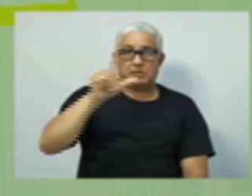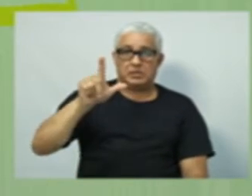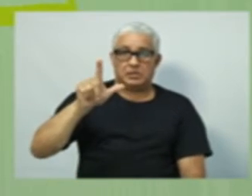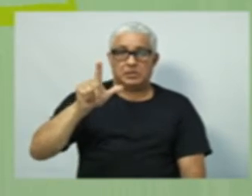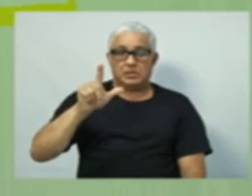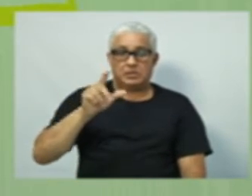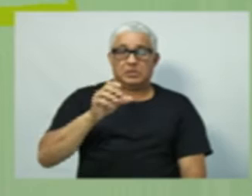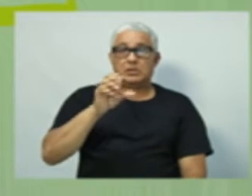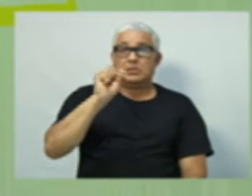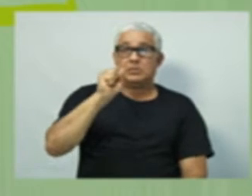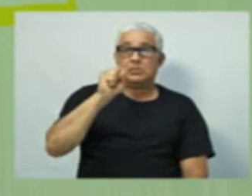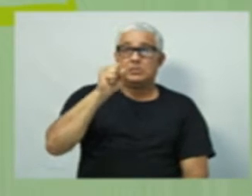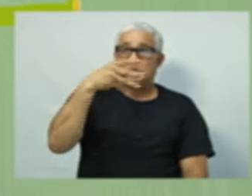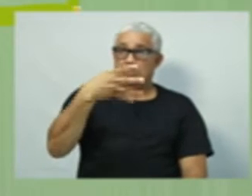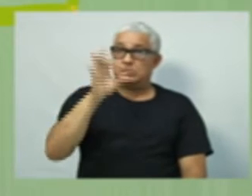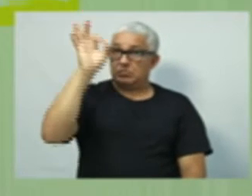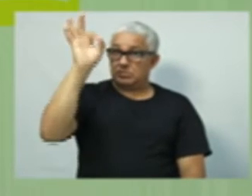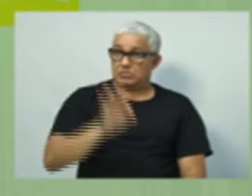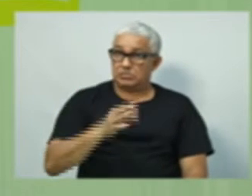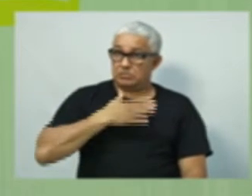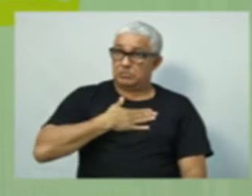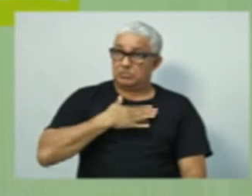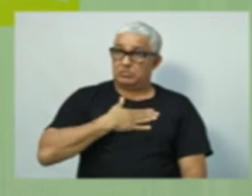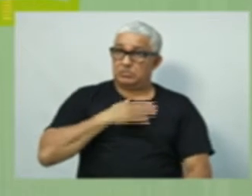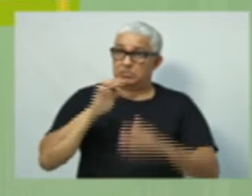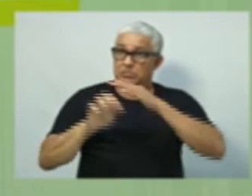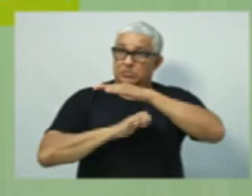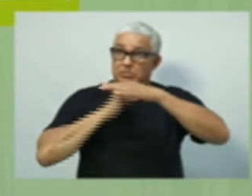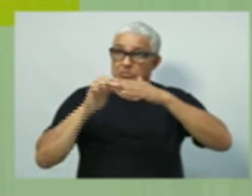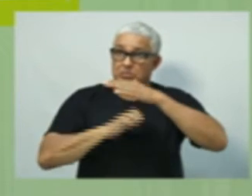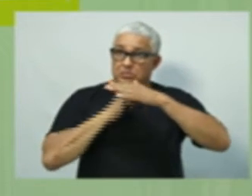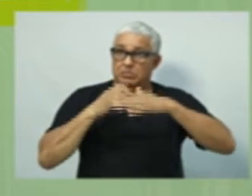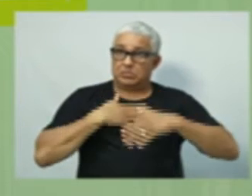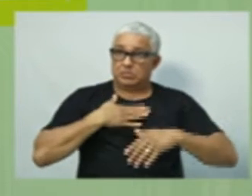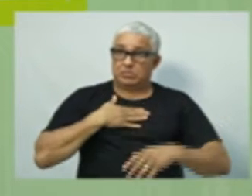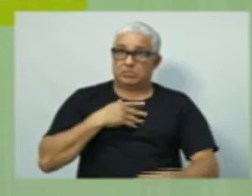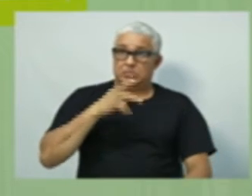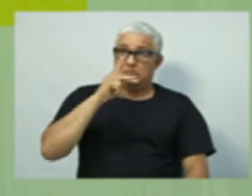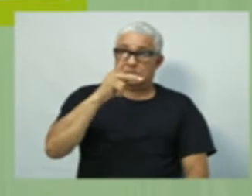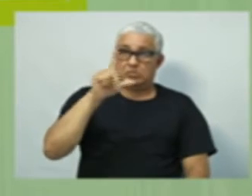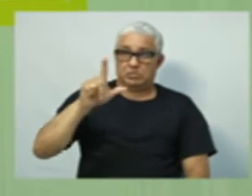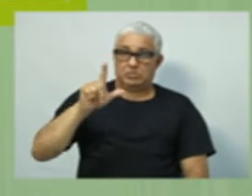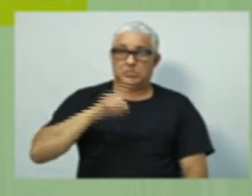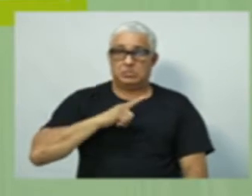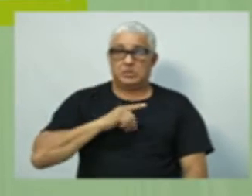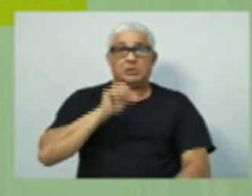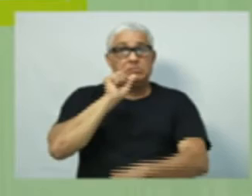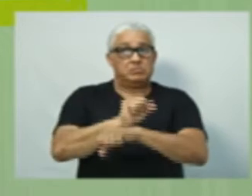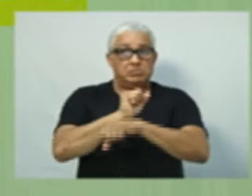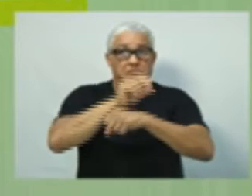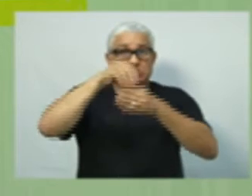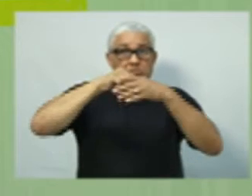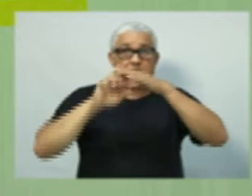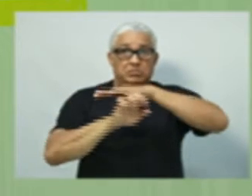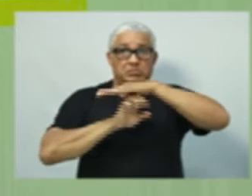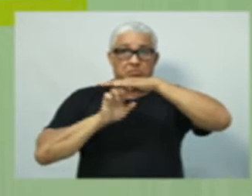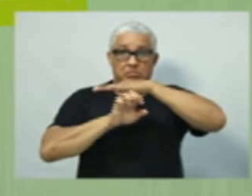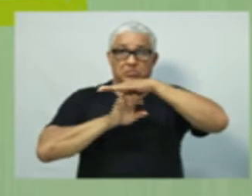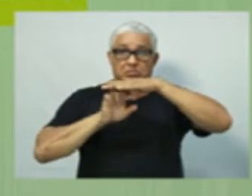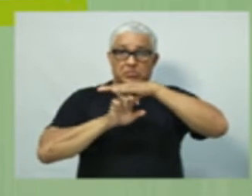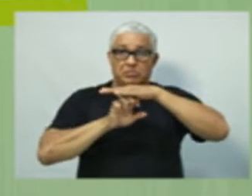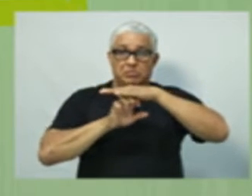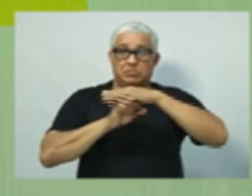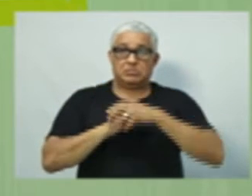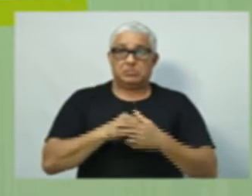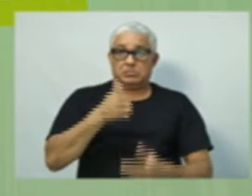compor 84% te do meu patrimônio líquido está lá parado na empresa ok e os